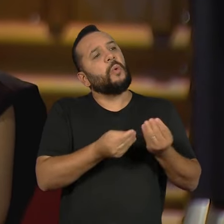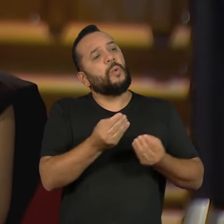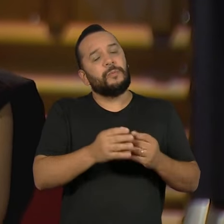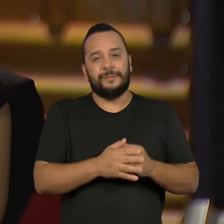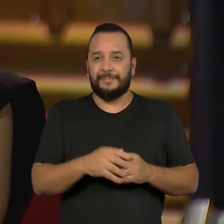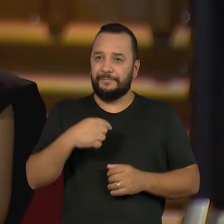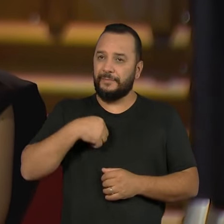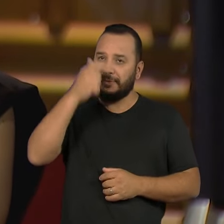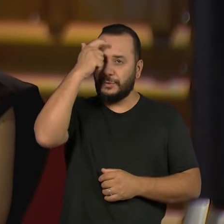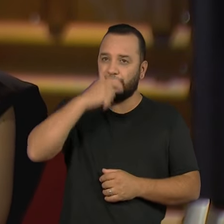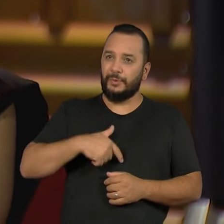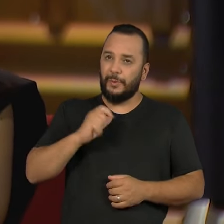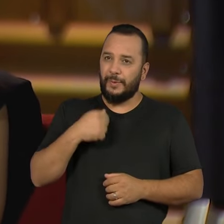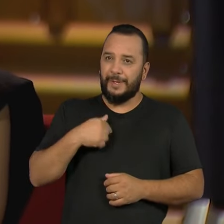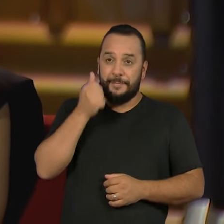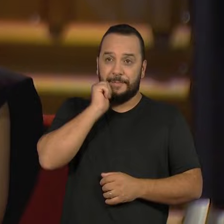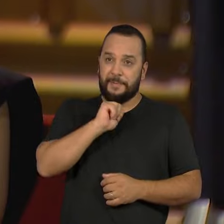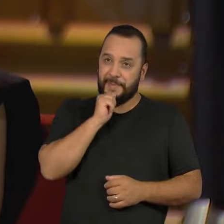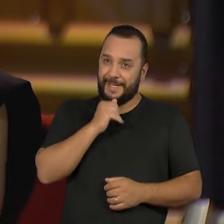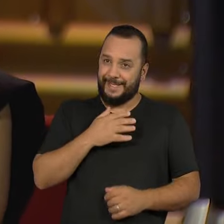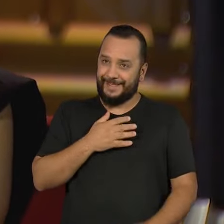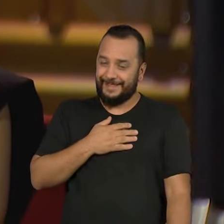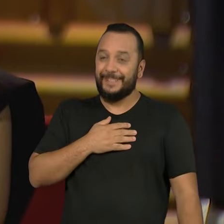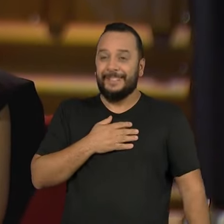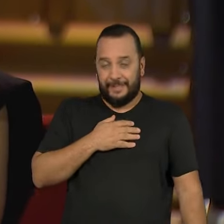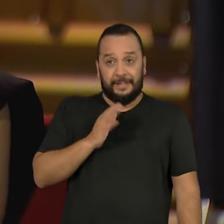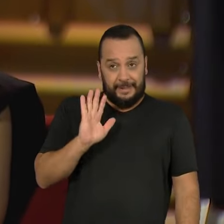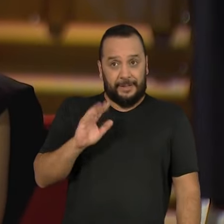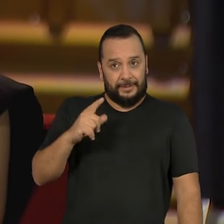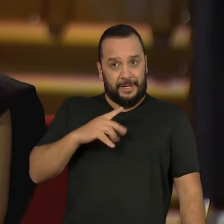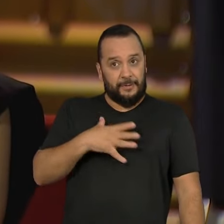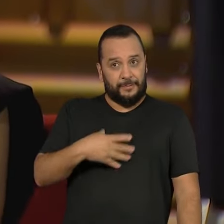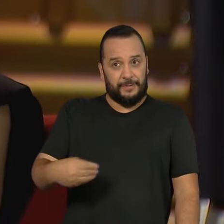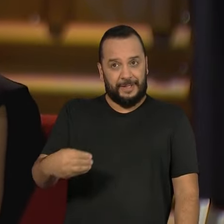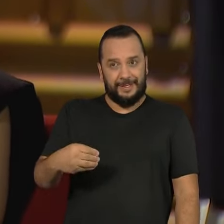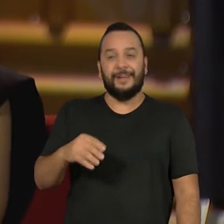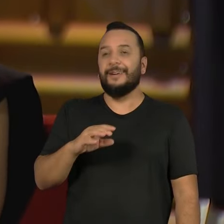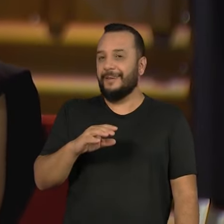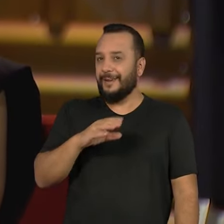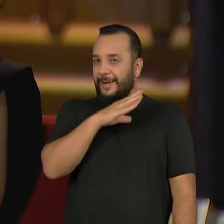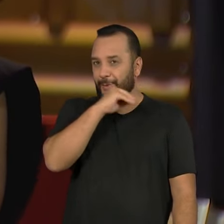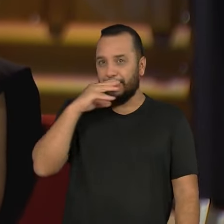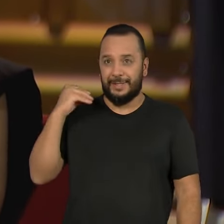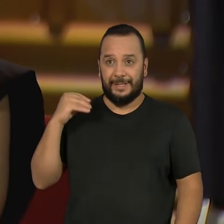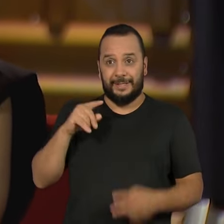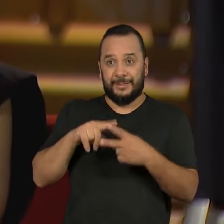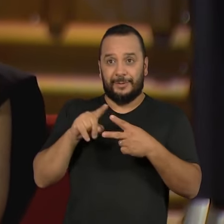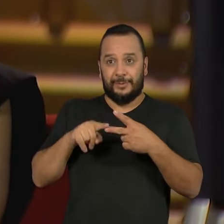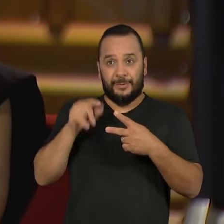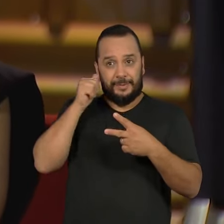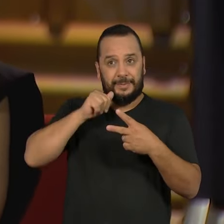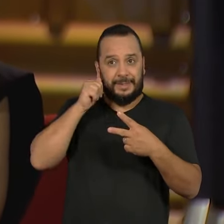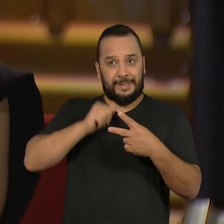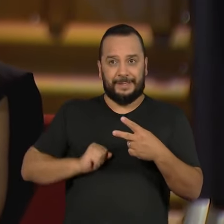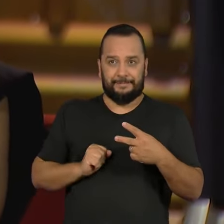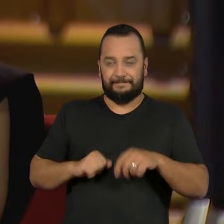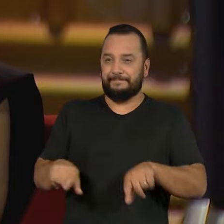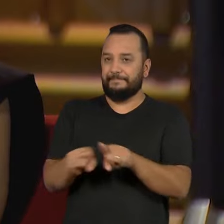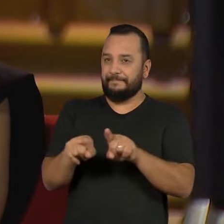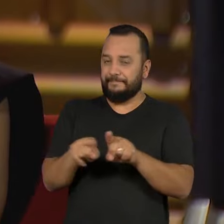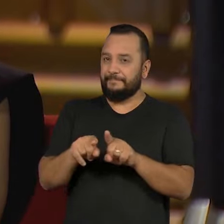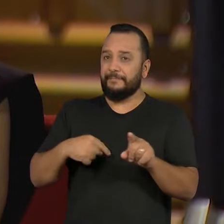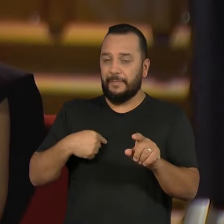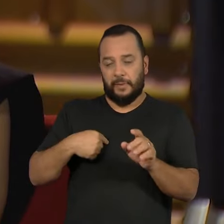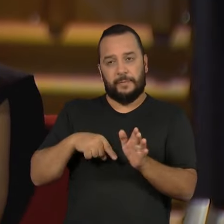faço eu sou uma mãe de duas meninas adolescentes eh pesquisadora